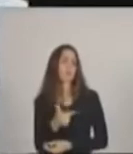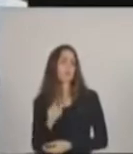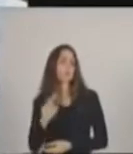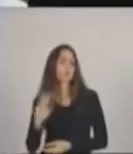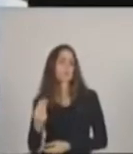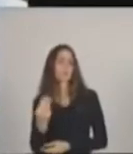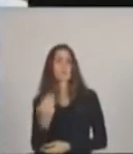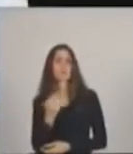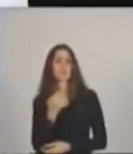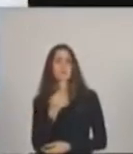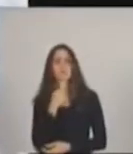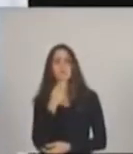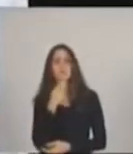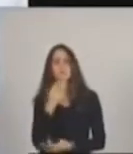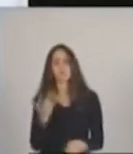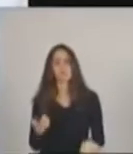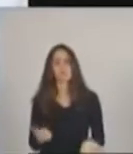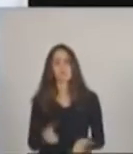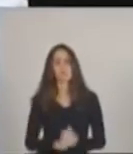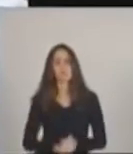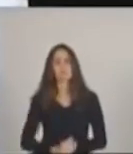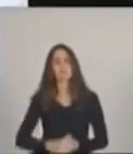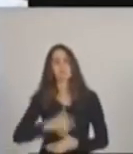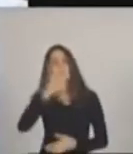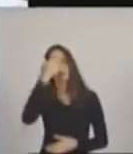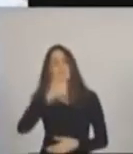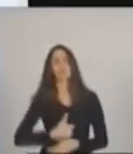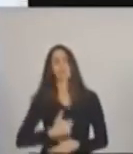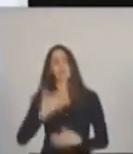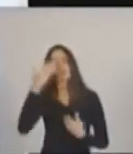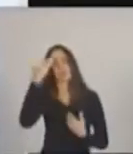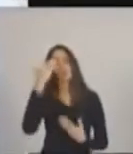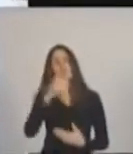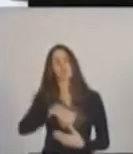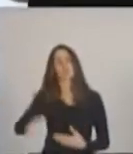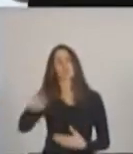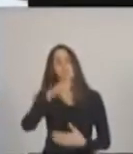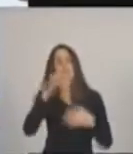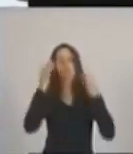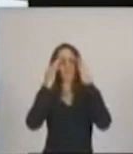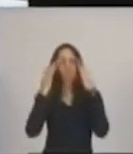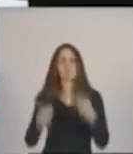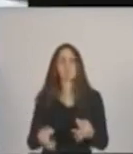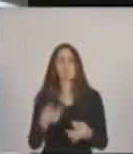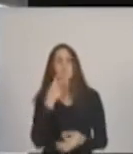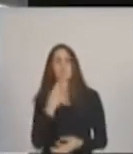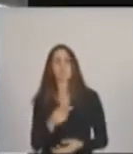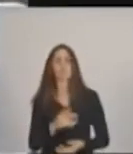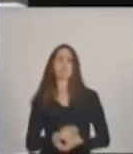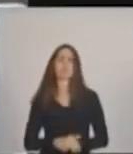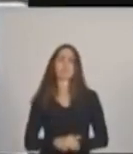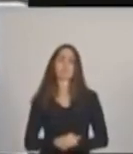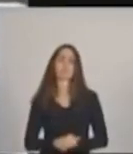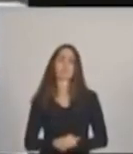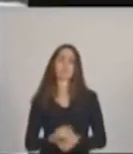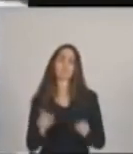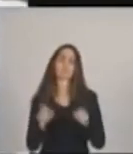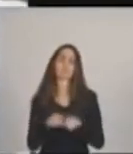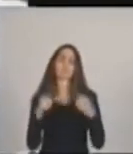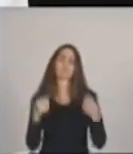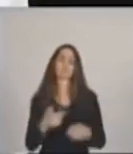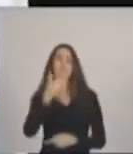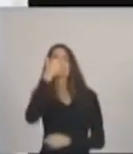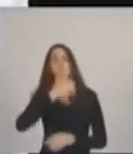um de nós. Razão pela qual eu agradeço a atenção de poder falar, de poder dar também a